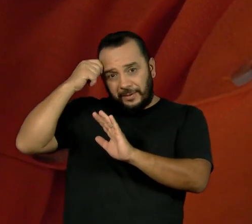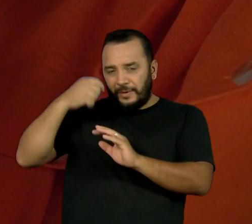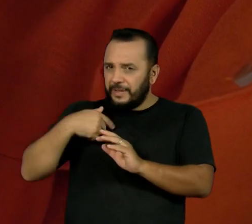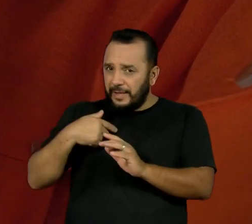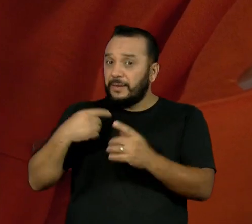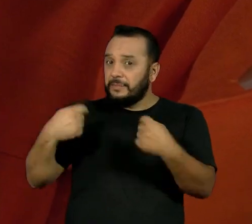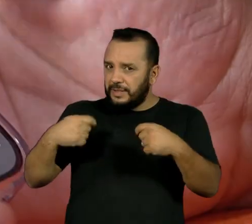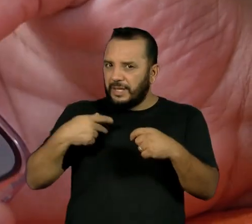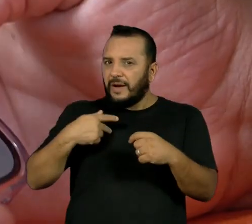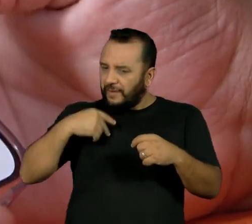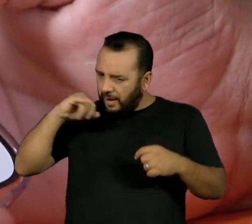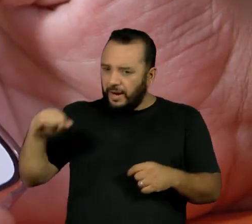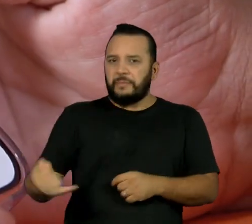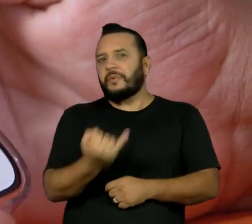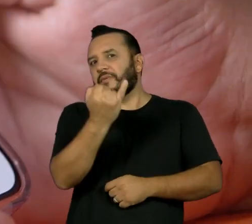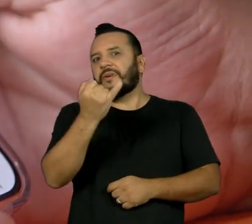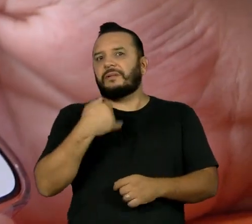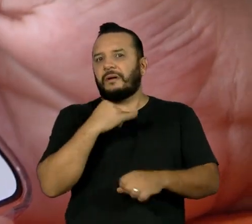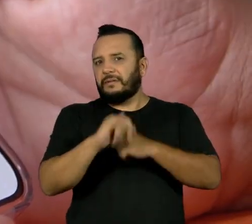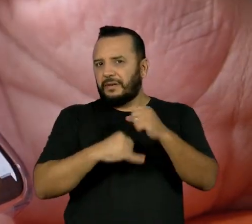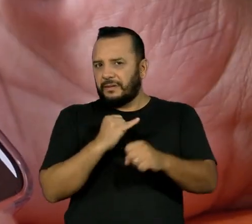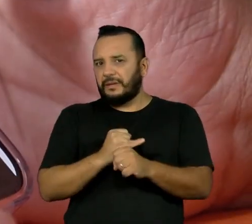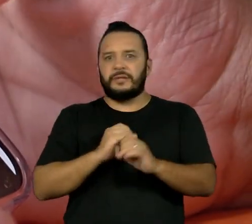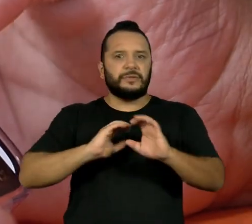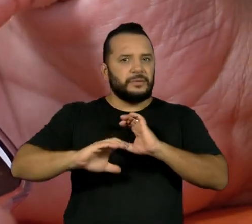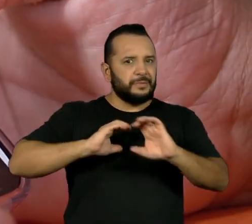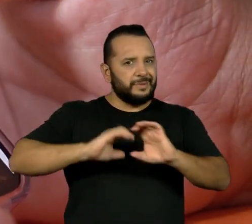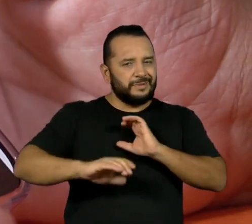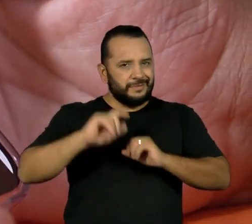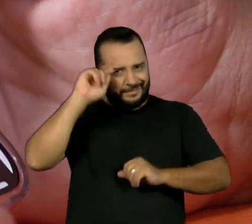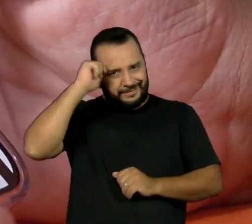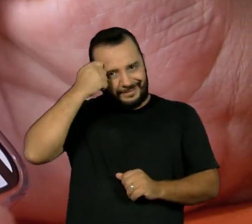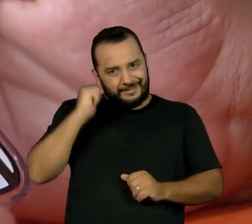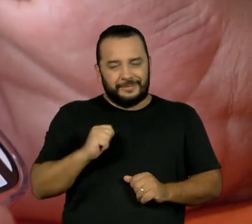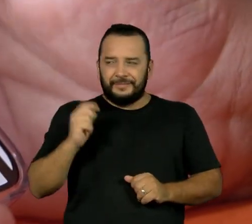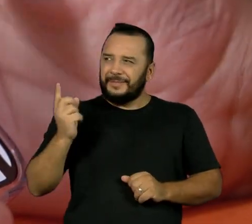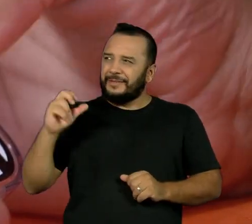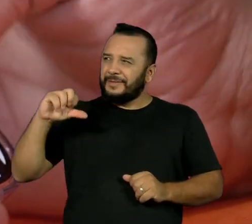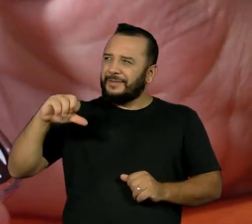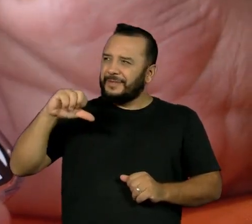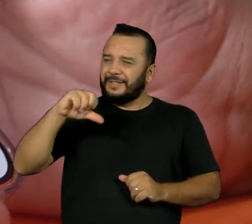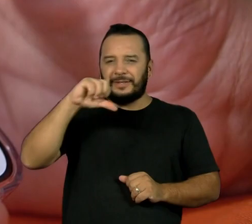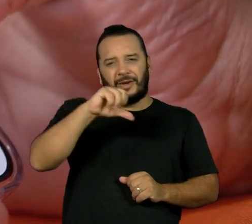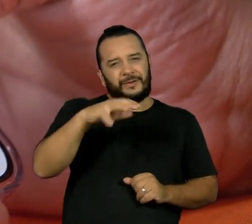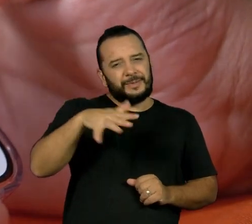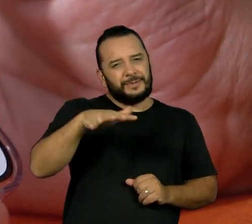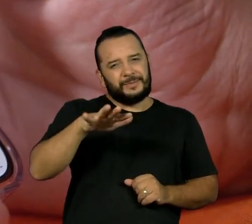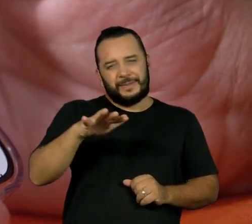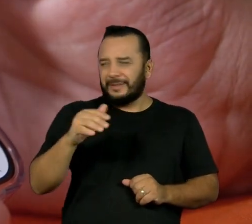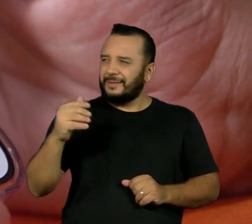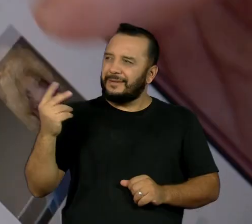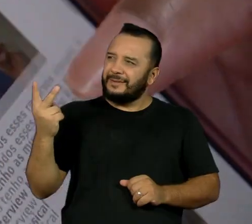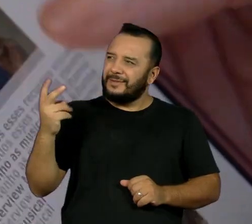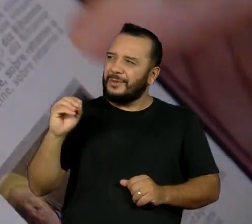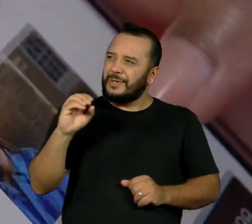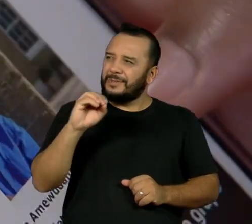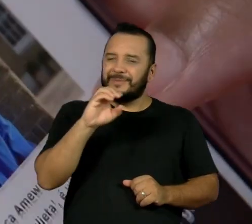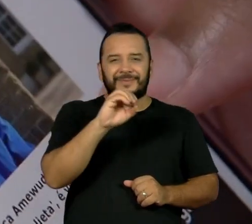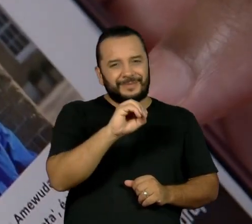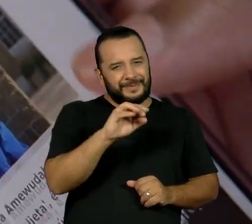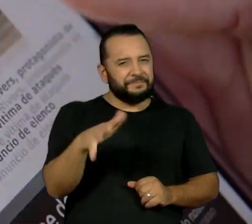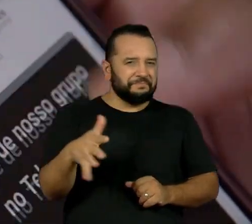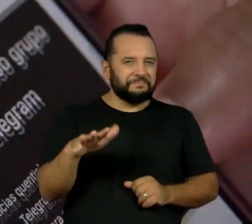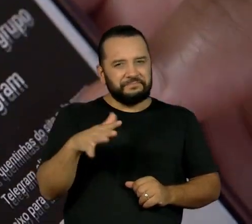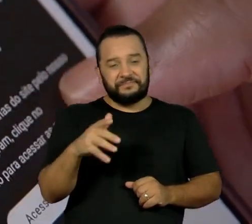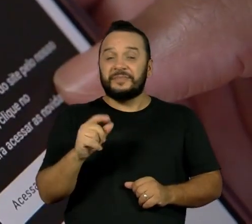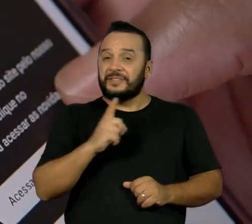recente no Brasil, fazendo comunicação negra. Só que a gente tá falando de 1999, ano 2000 mesmo, realmente quando